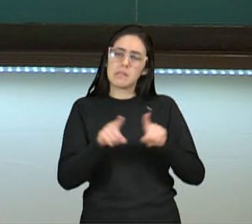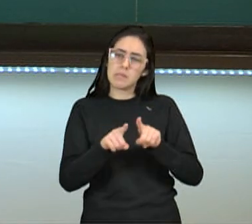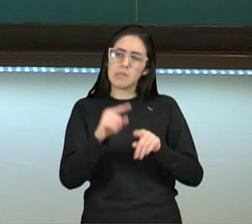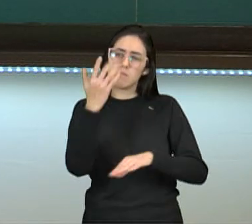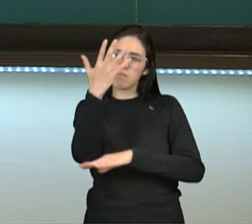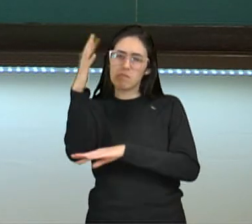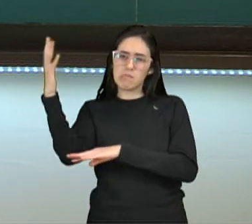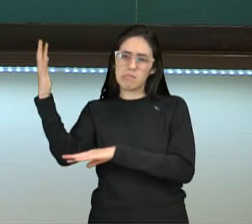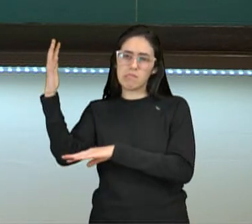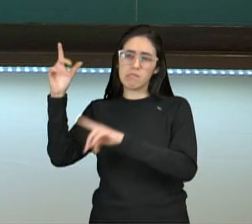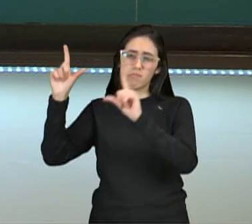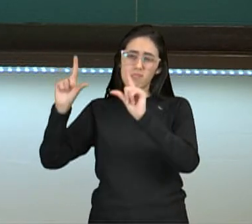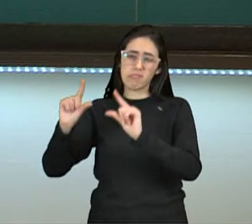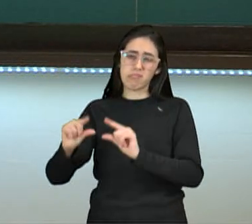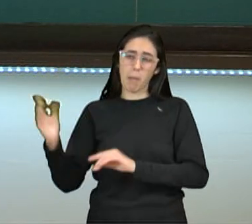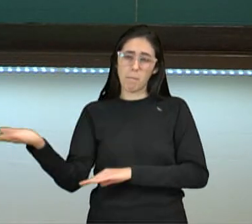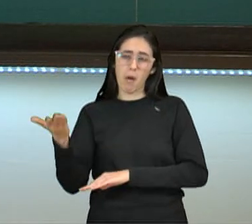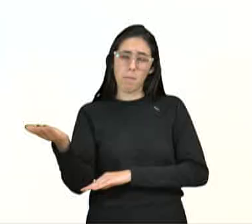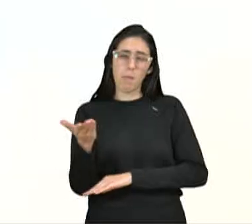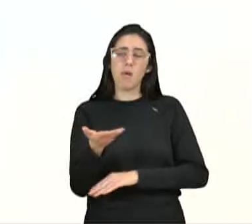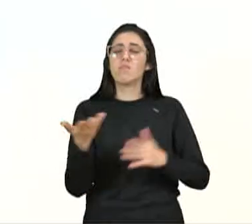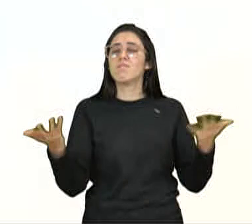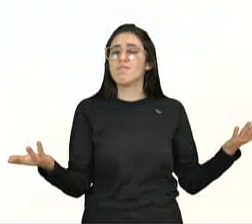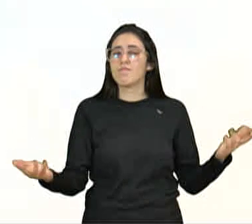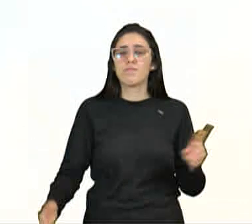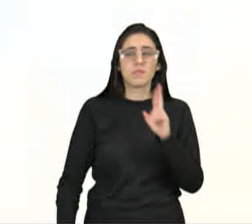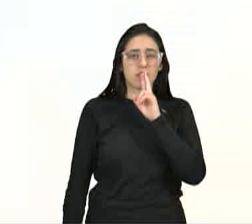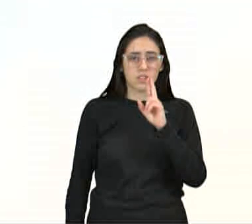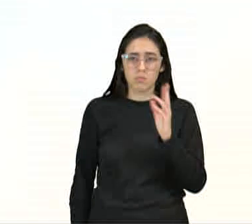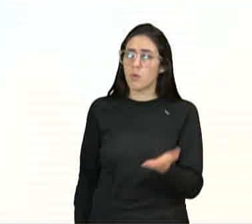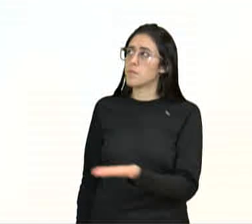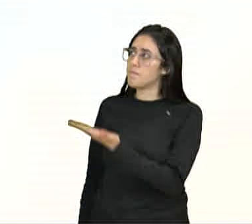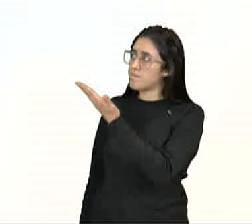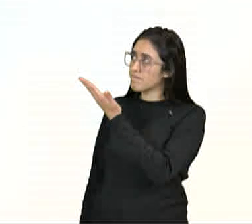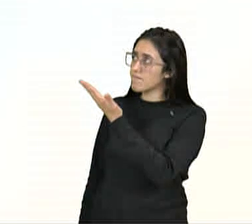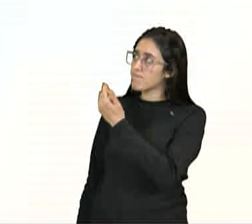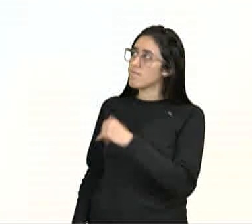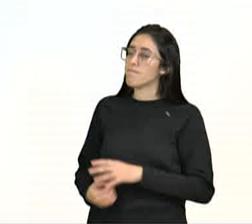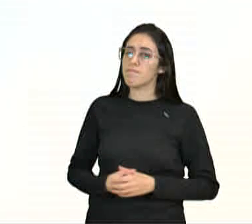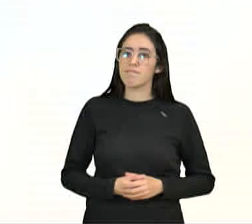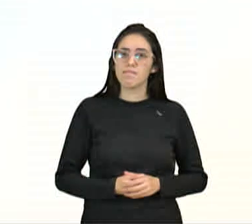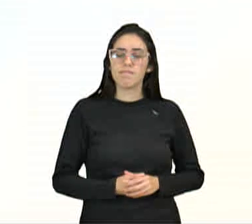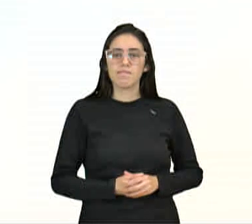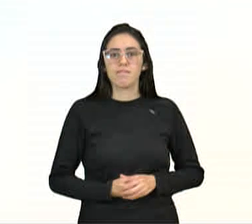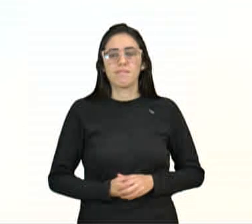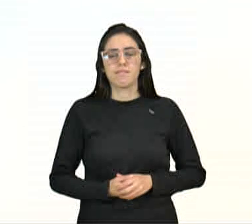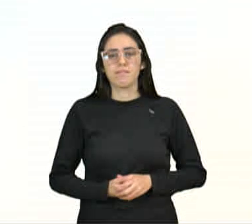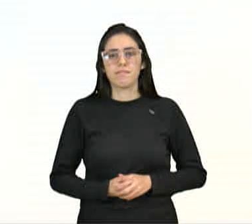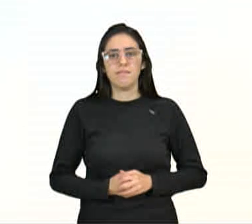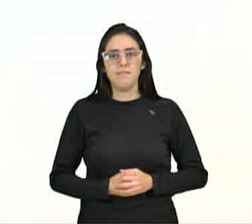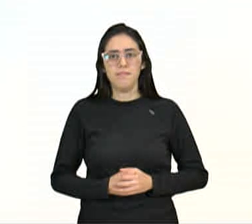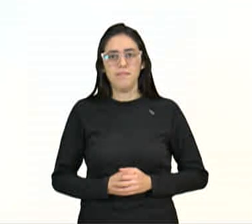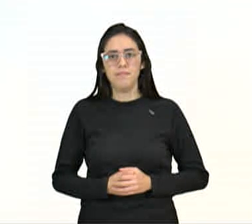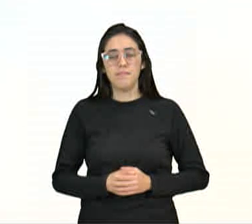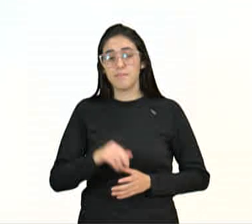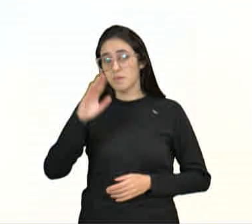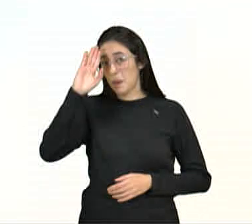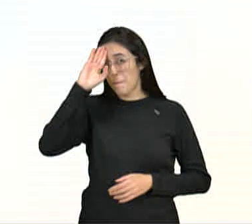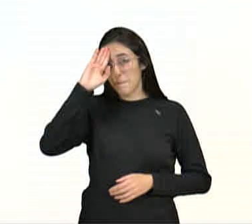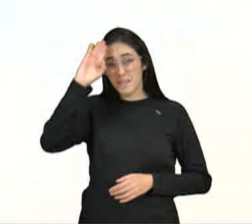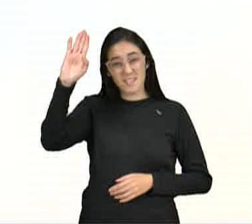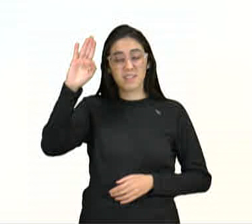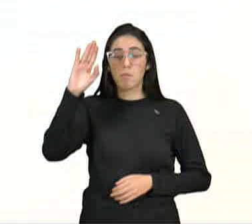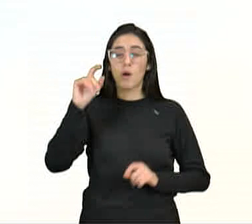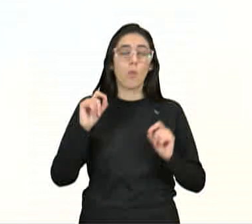áreas florestais. Então, vamos para a resposta ali que poderia ter sido colocada por vocês. O principal